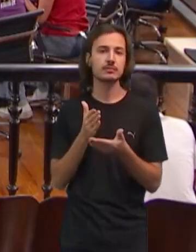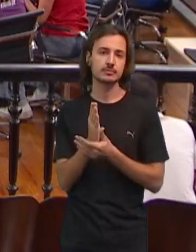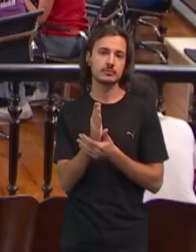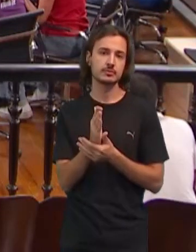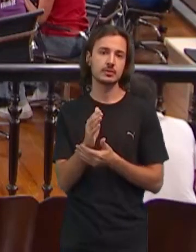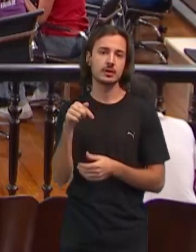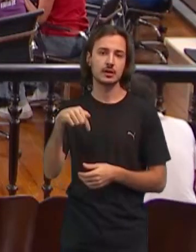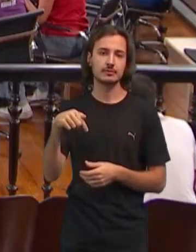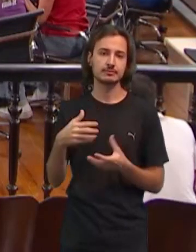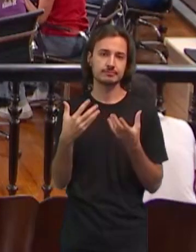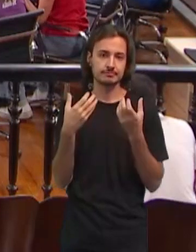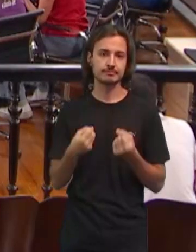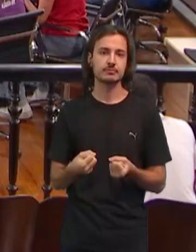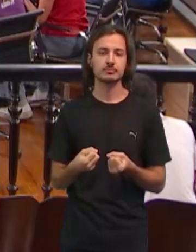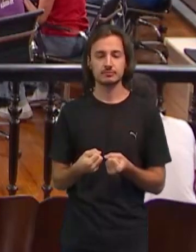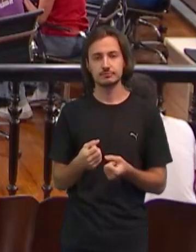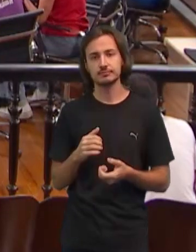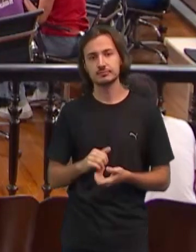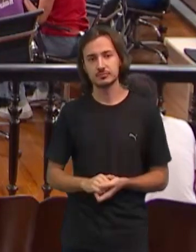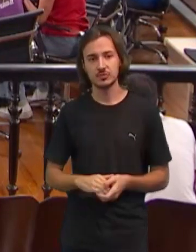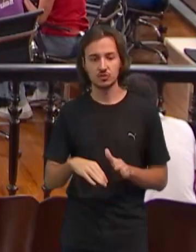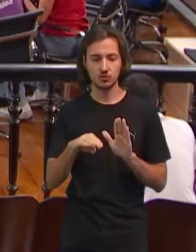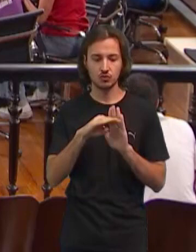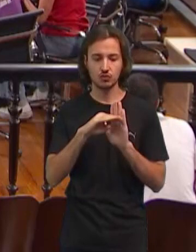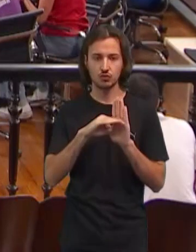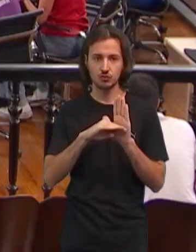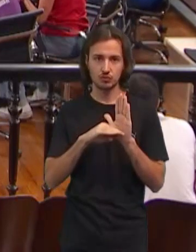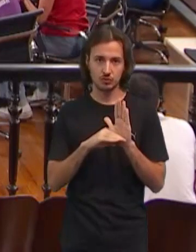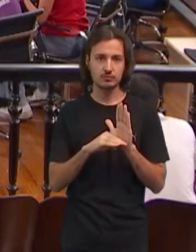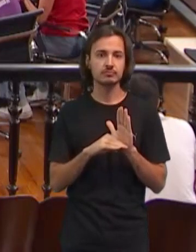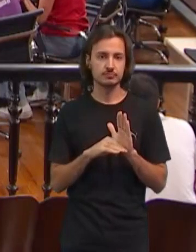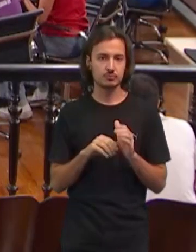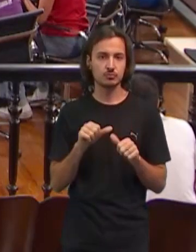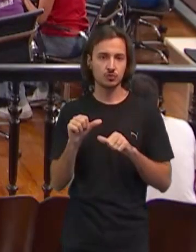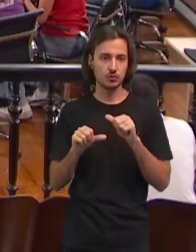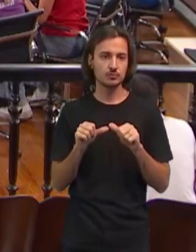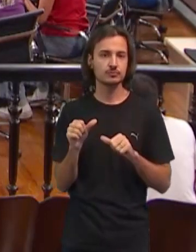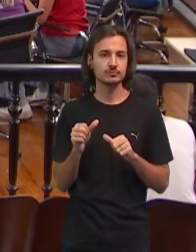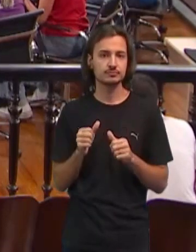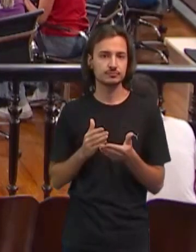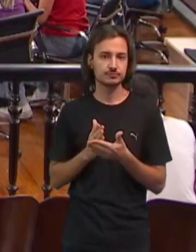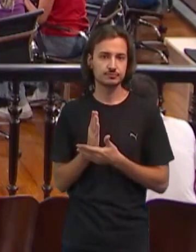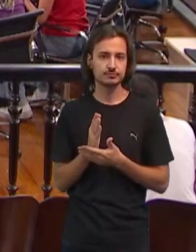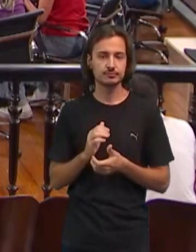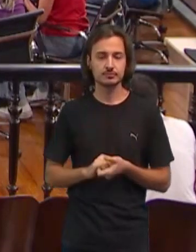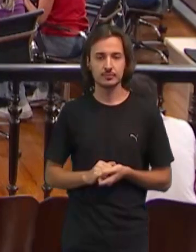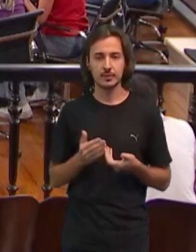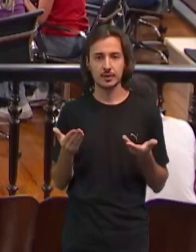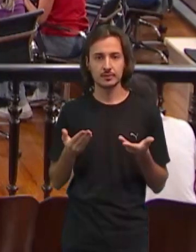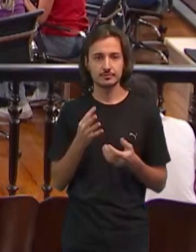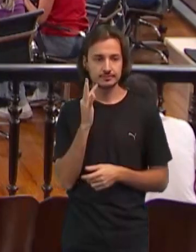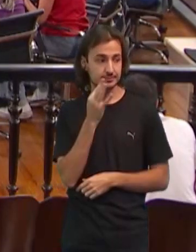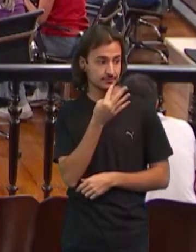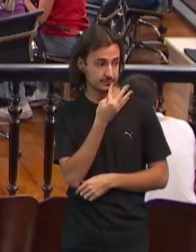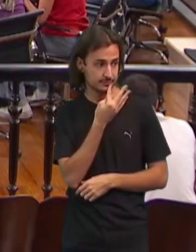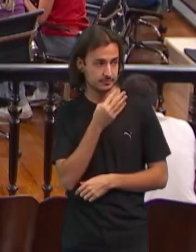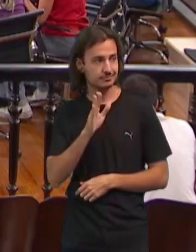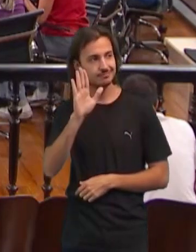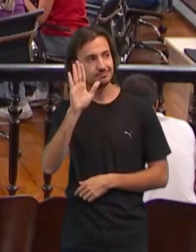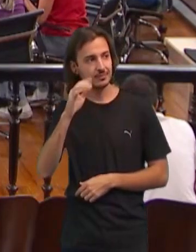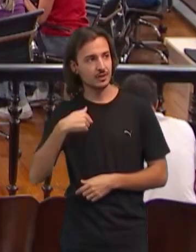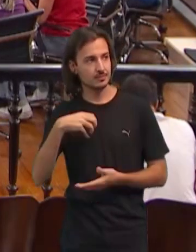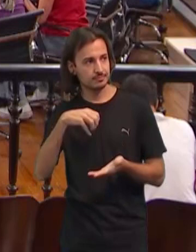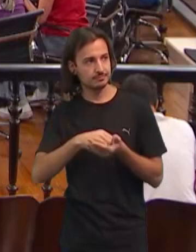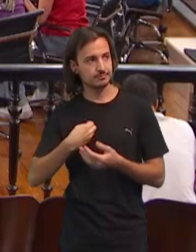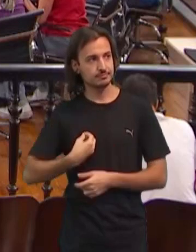a alteração aqui da linha de votação do dia de hoje. Pela ordem, vereadora Thalia Sobral. Registrando presença, presidente.